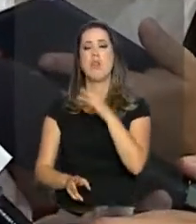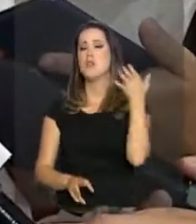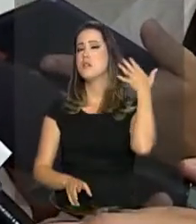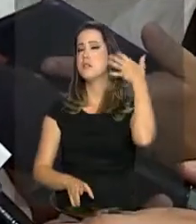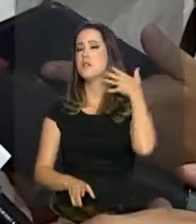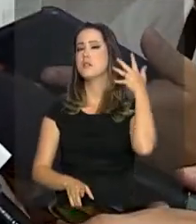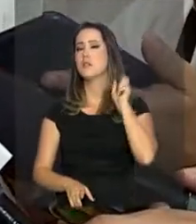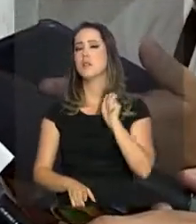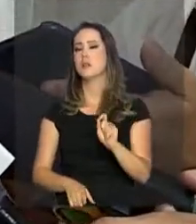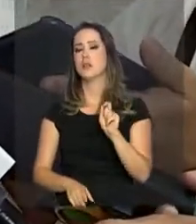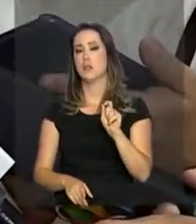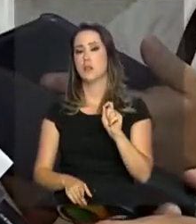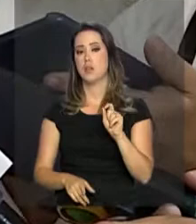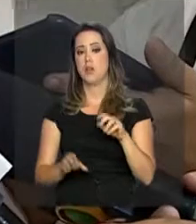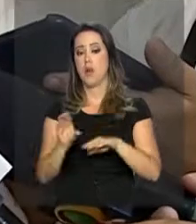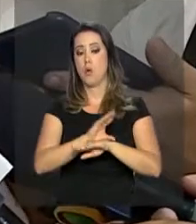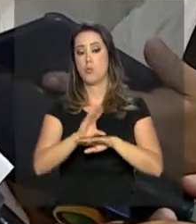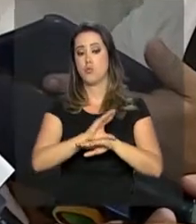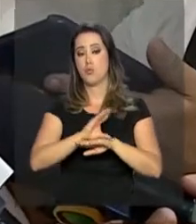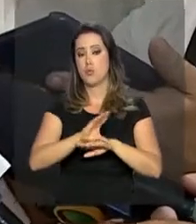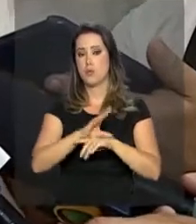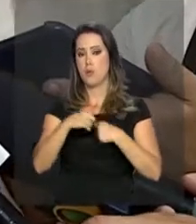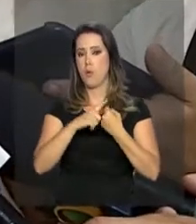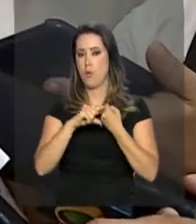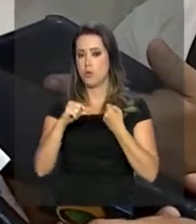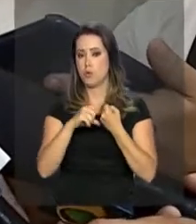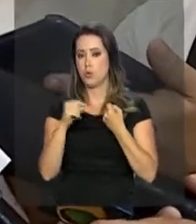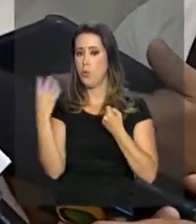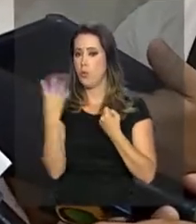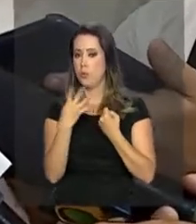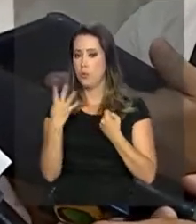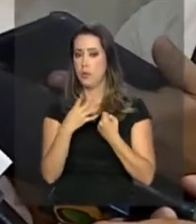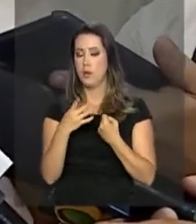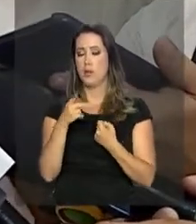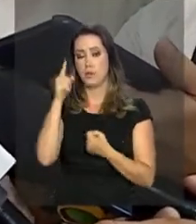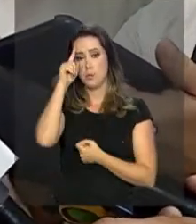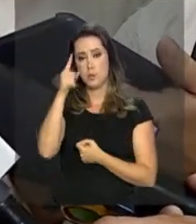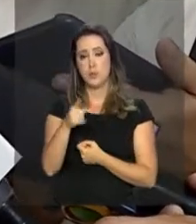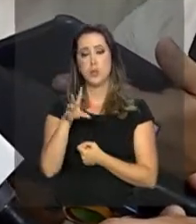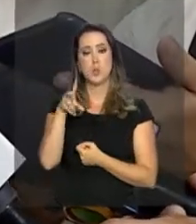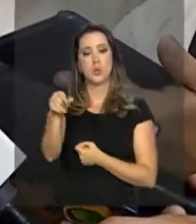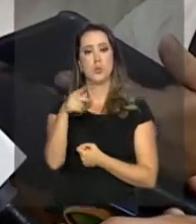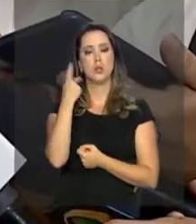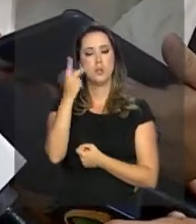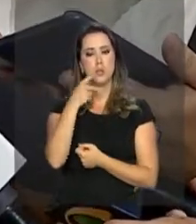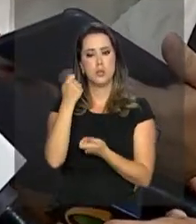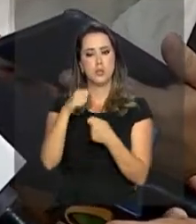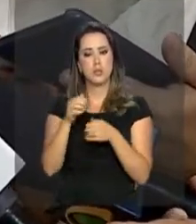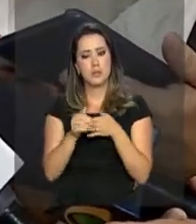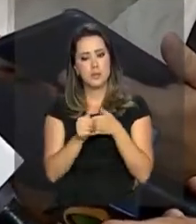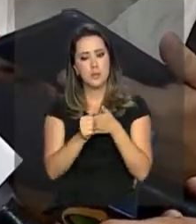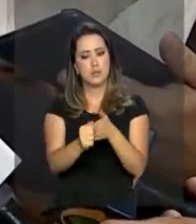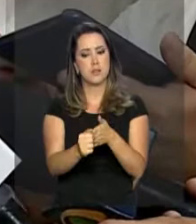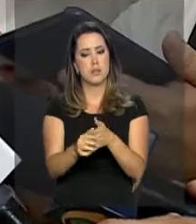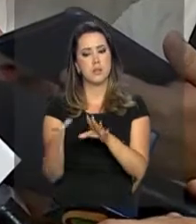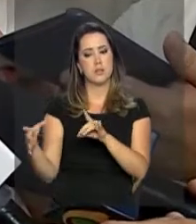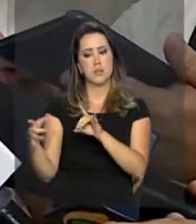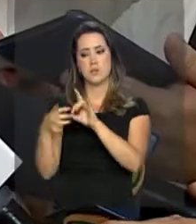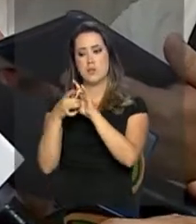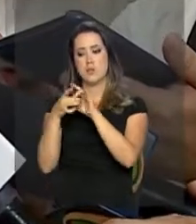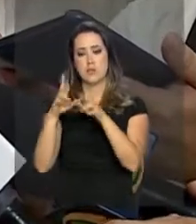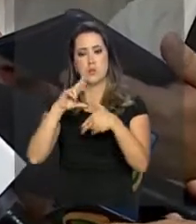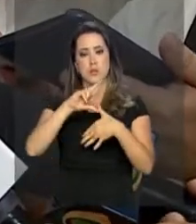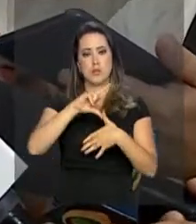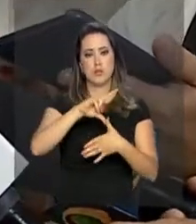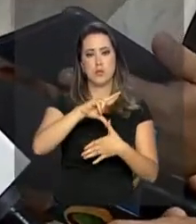4º da constituição federal que diz que toda política pública brasileira tem que direcionar no sentido de fazer uma aliança latino